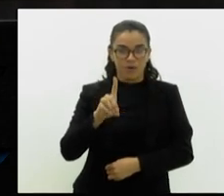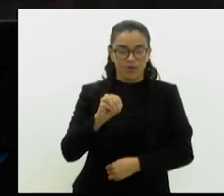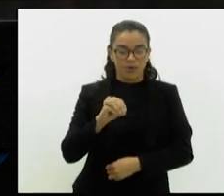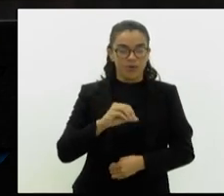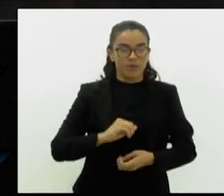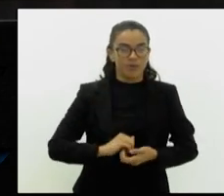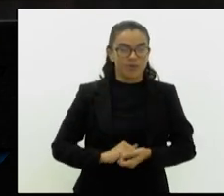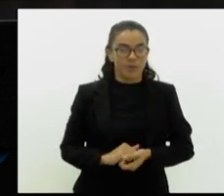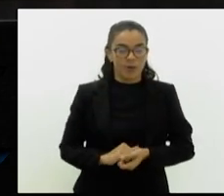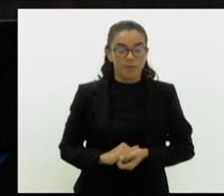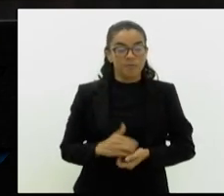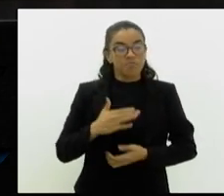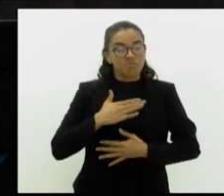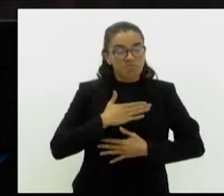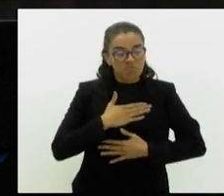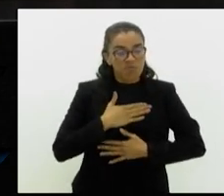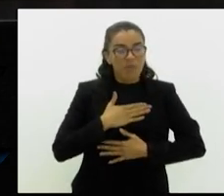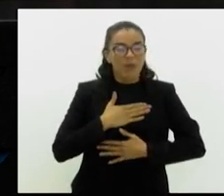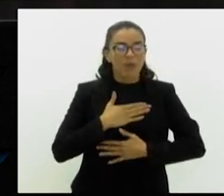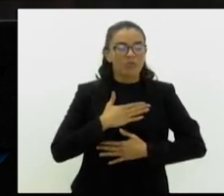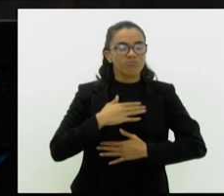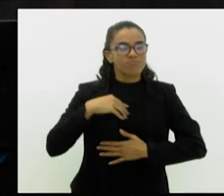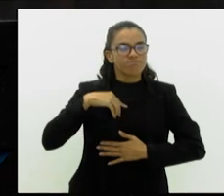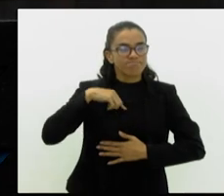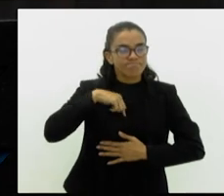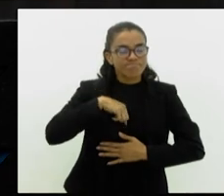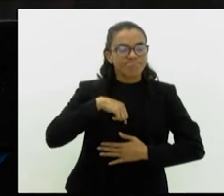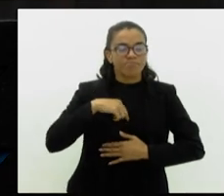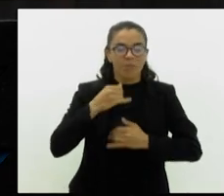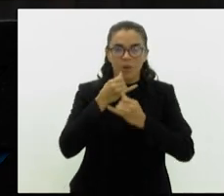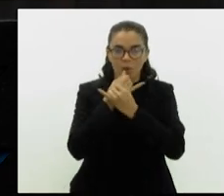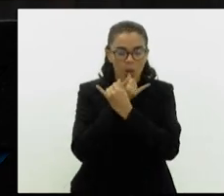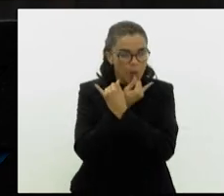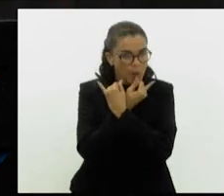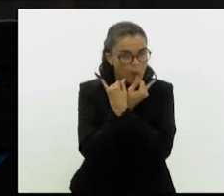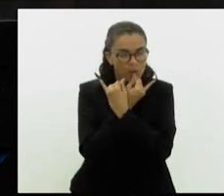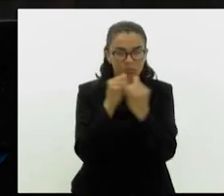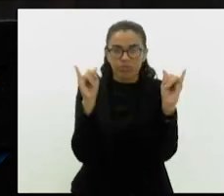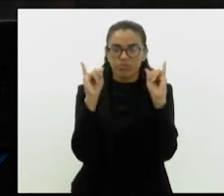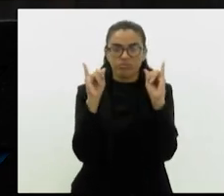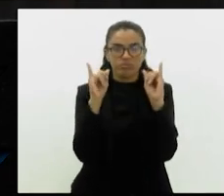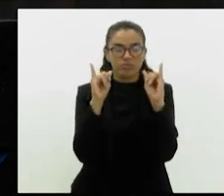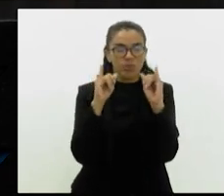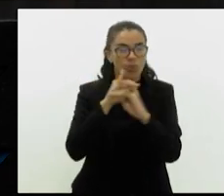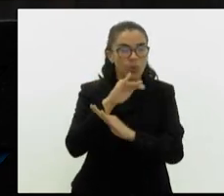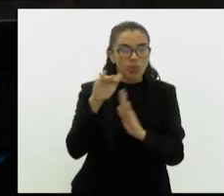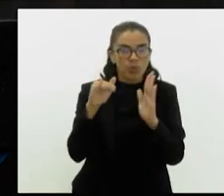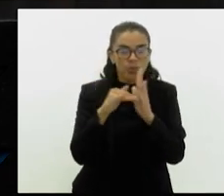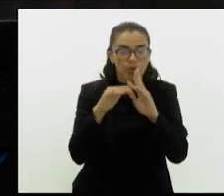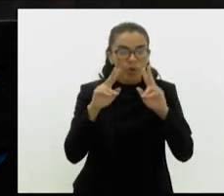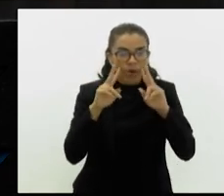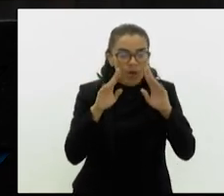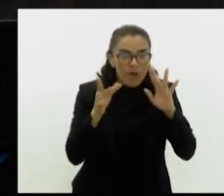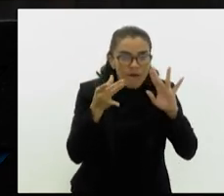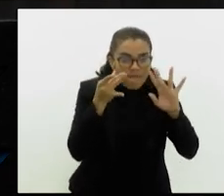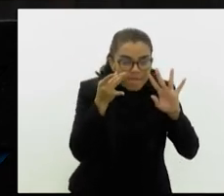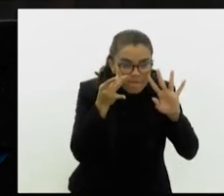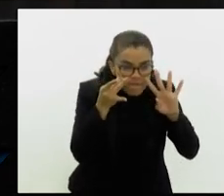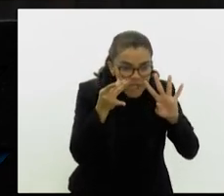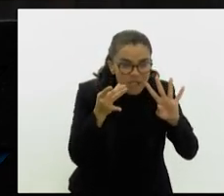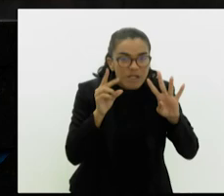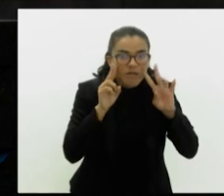Rivaldo eu fiquei profundamente chocado com tudo que vi e